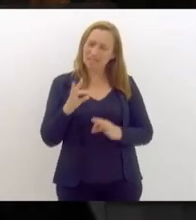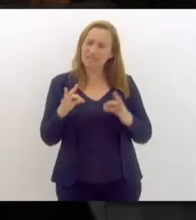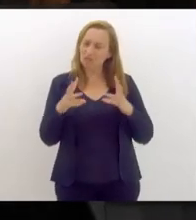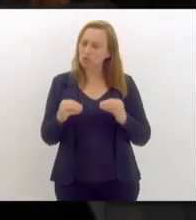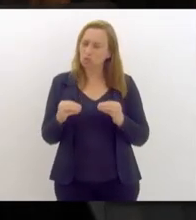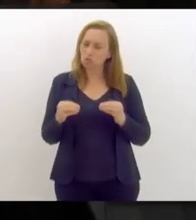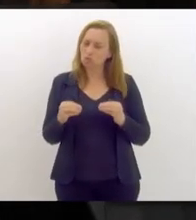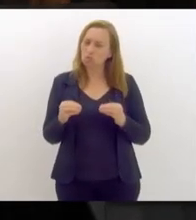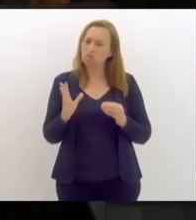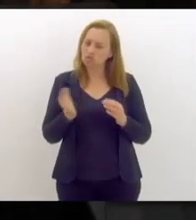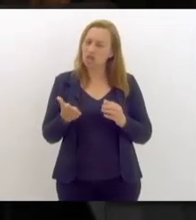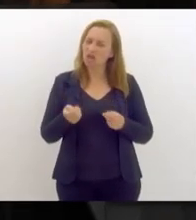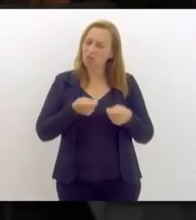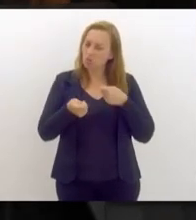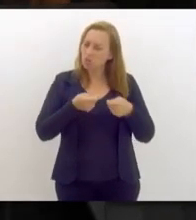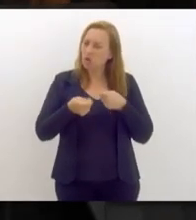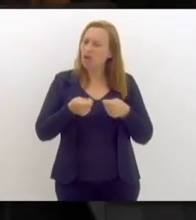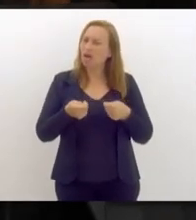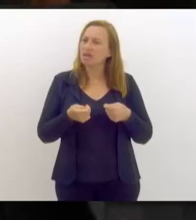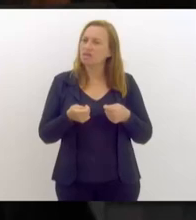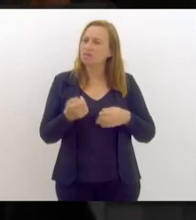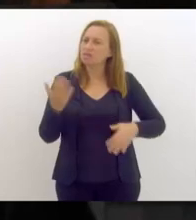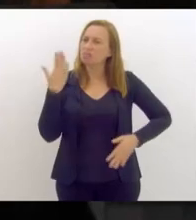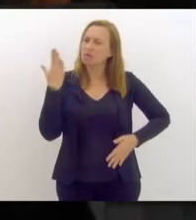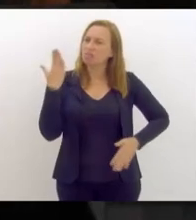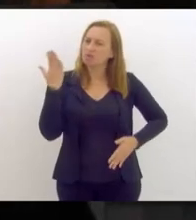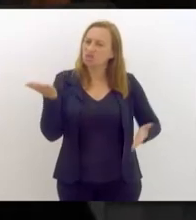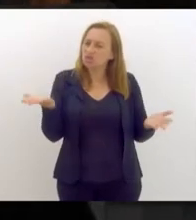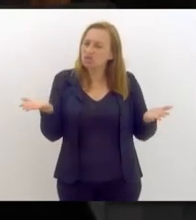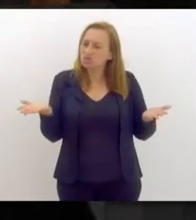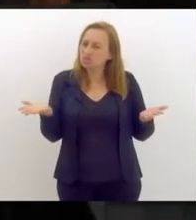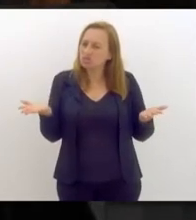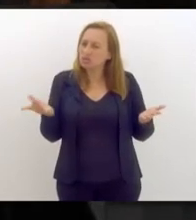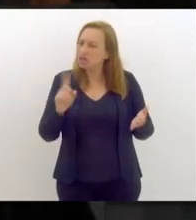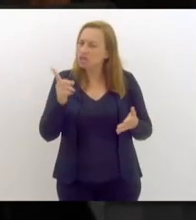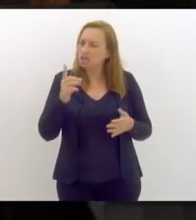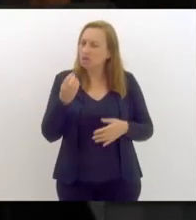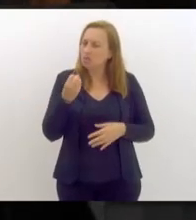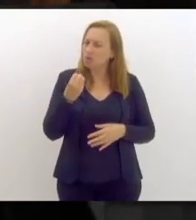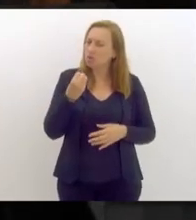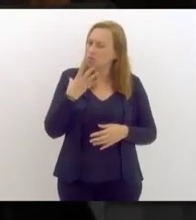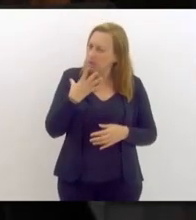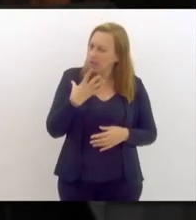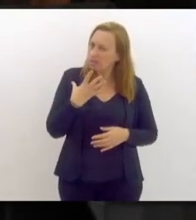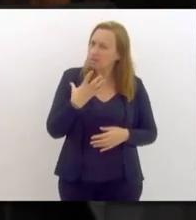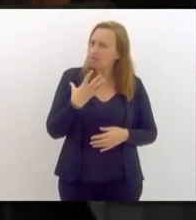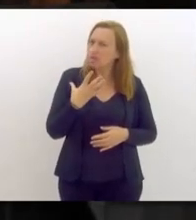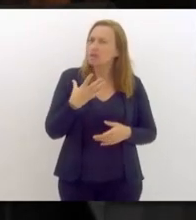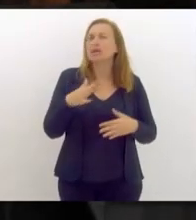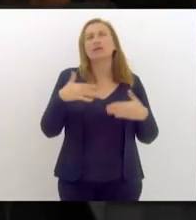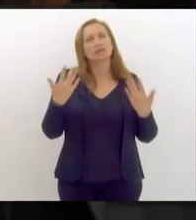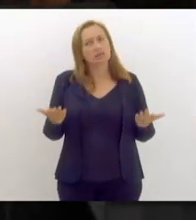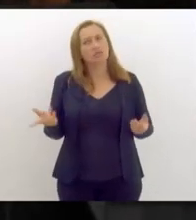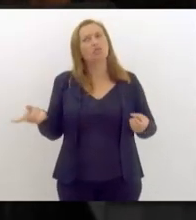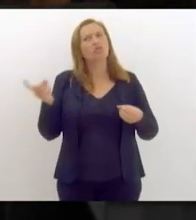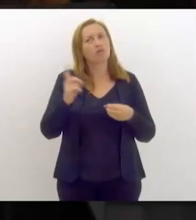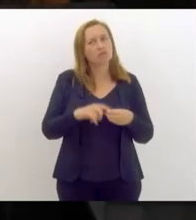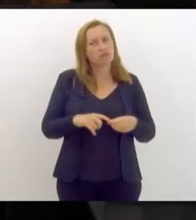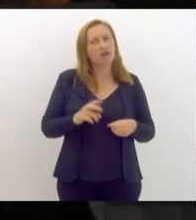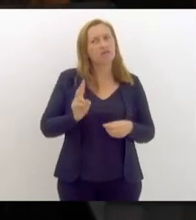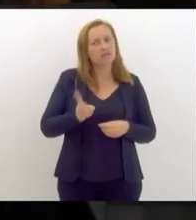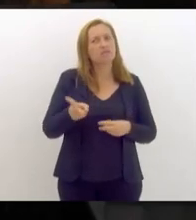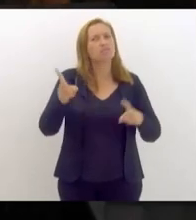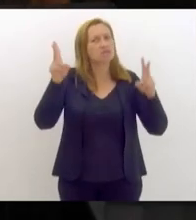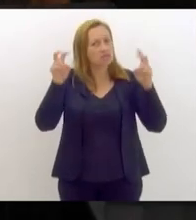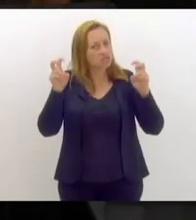dominado tá tudo dominado pelo mal e não pelo bem então vamos voltar sempre a